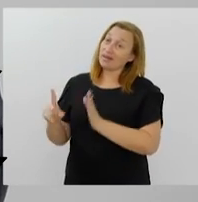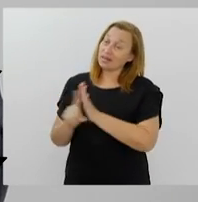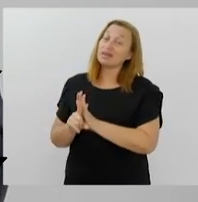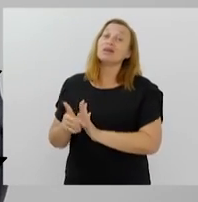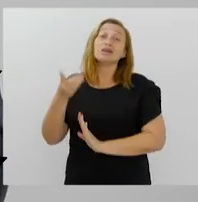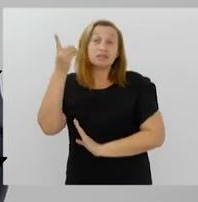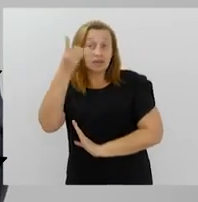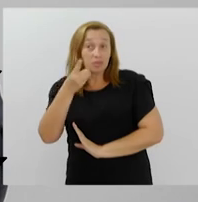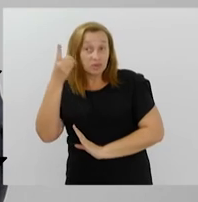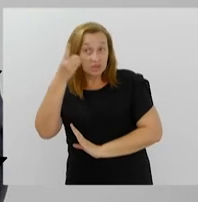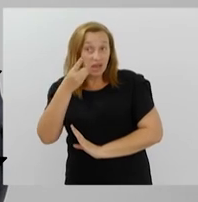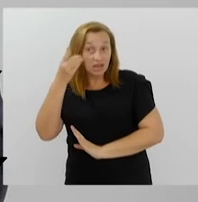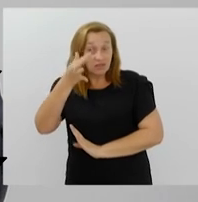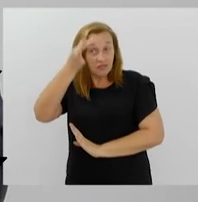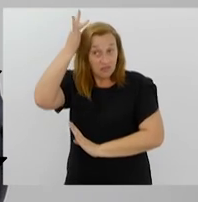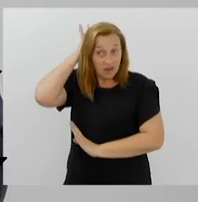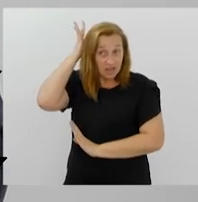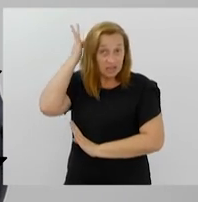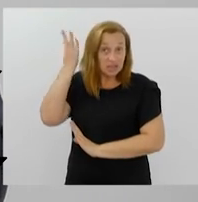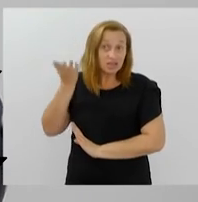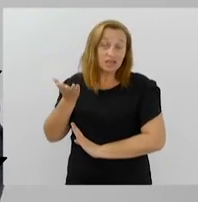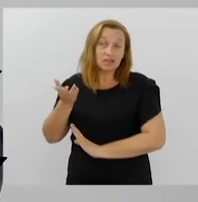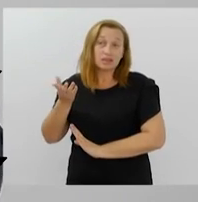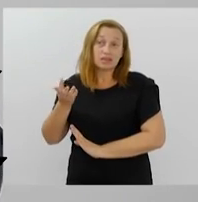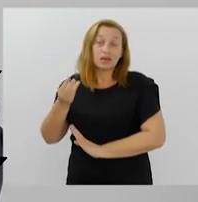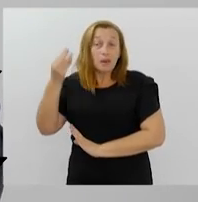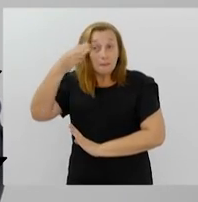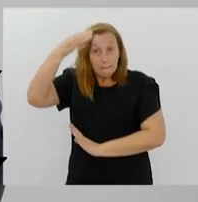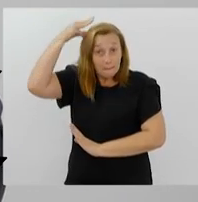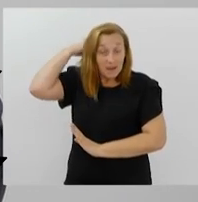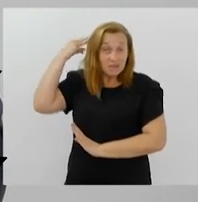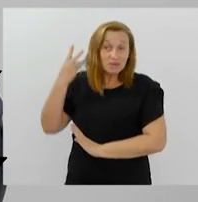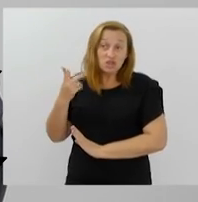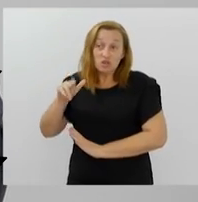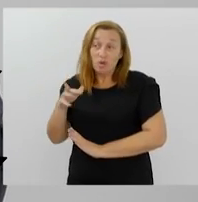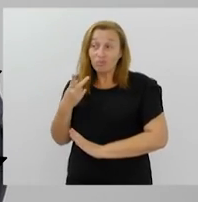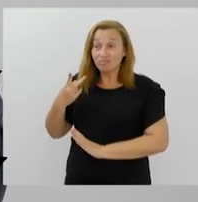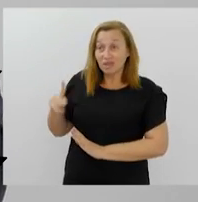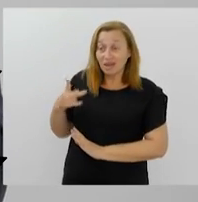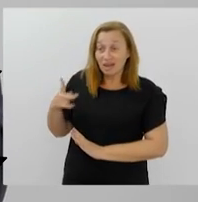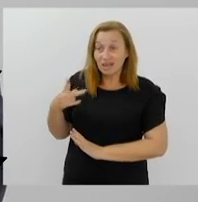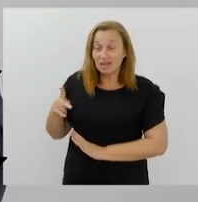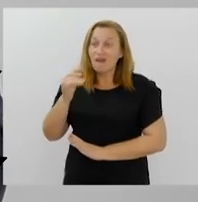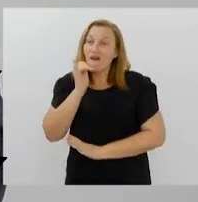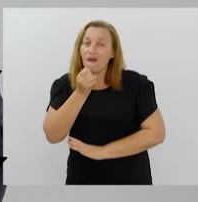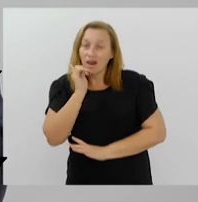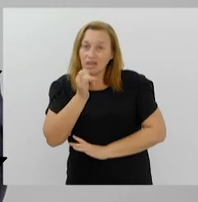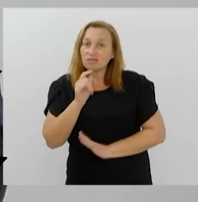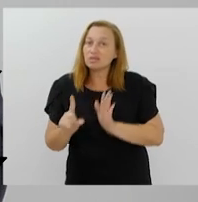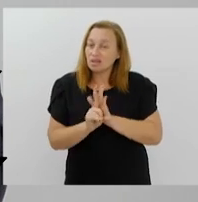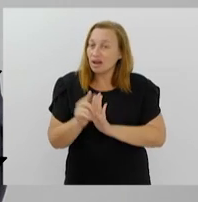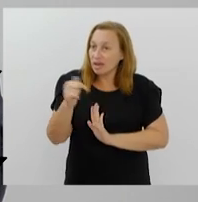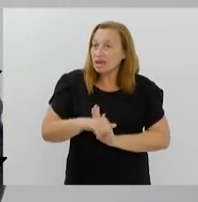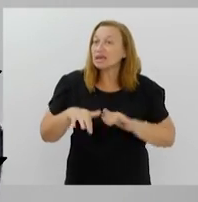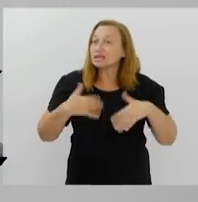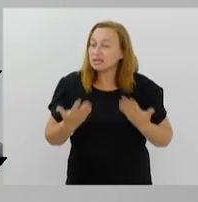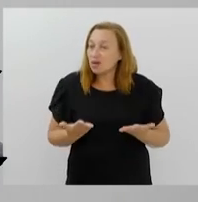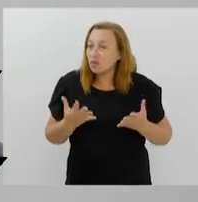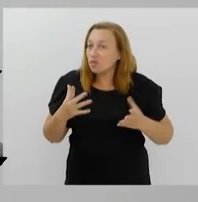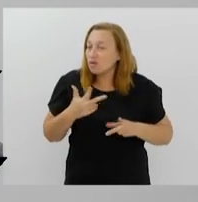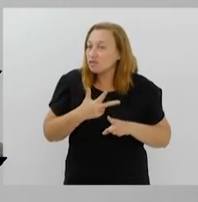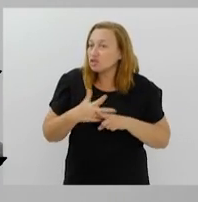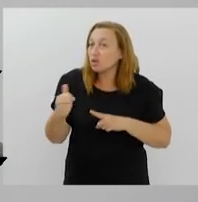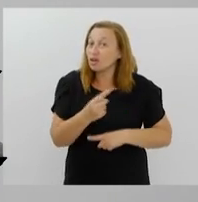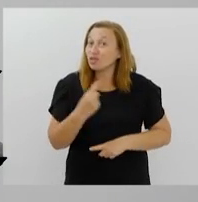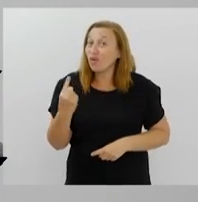Deputado a época Fred Márcio Pacheco irmão do deputado Fred Pacheco foi o relator dessa lei aqui então foi uma conquista